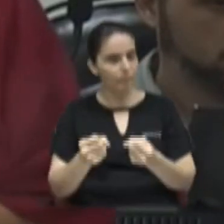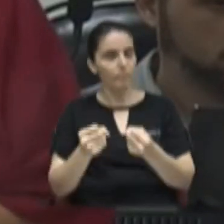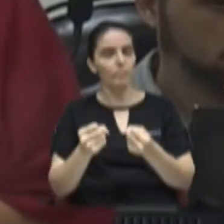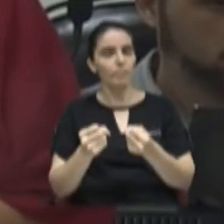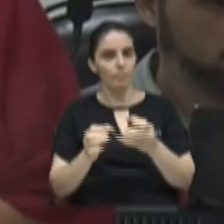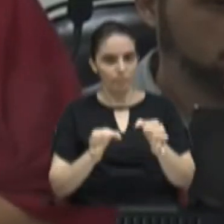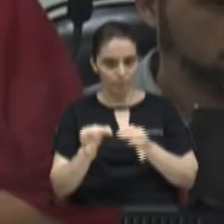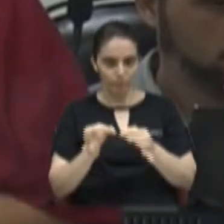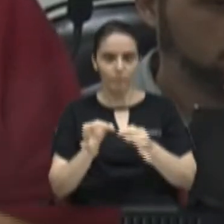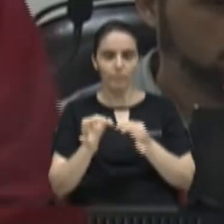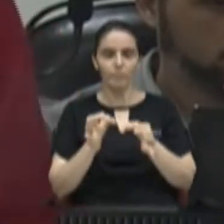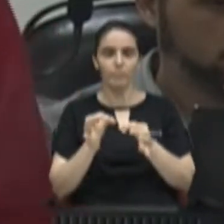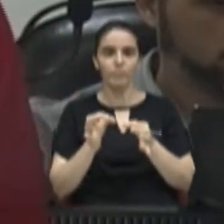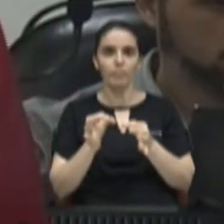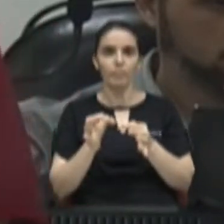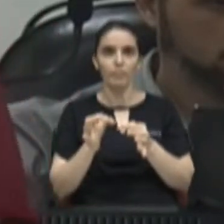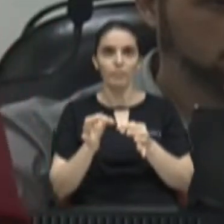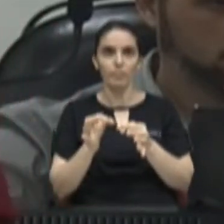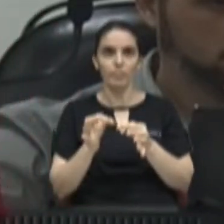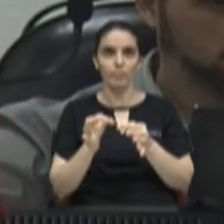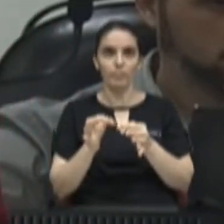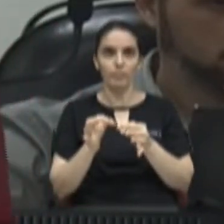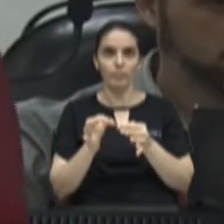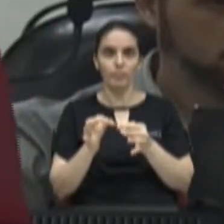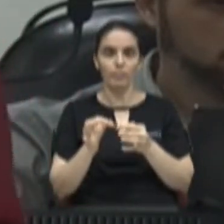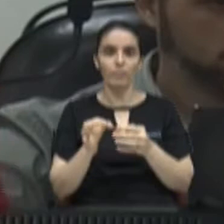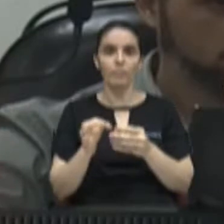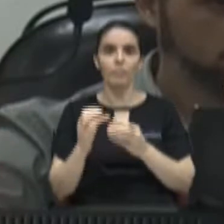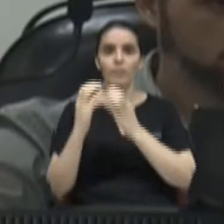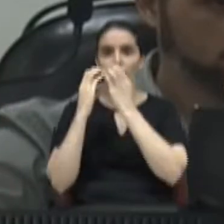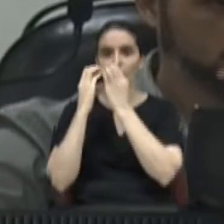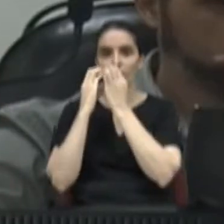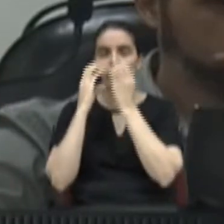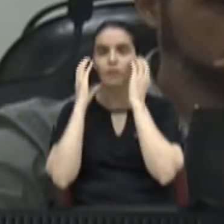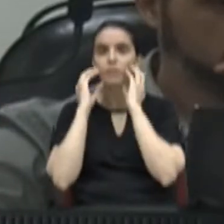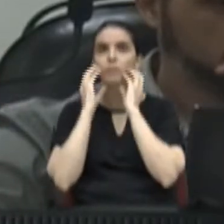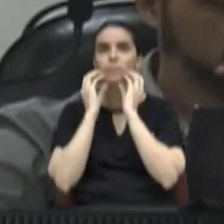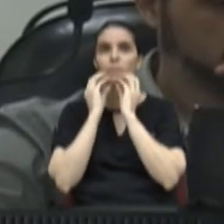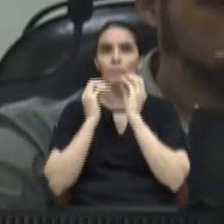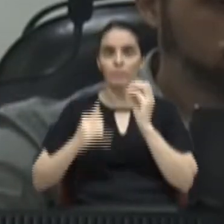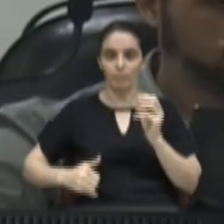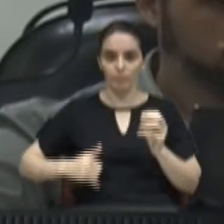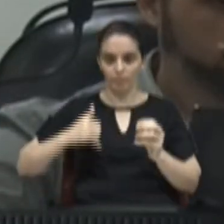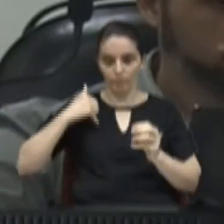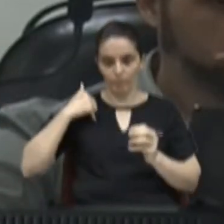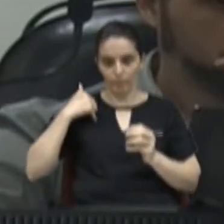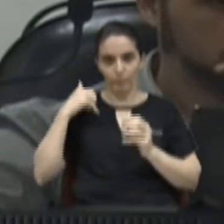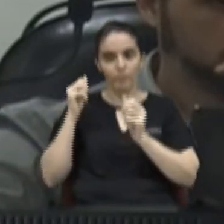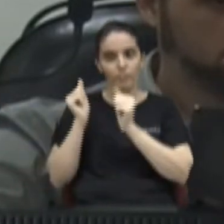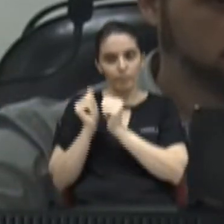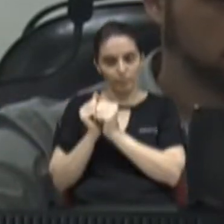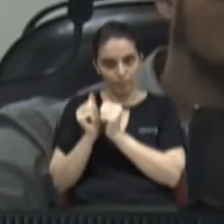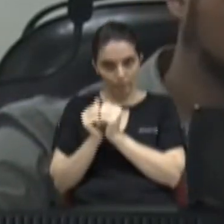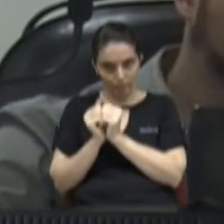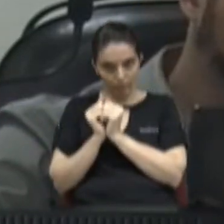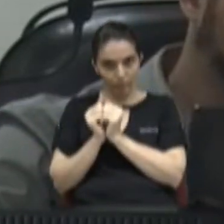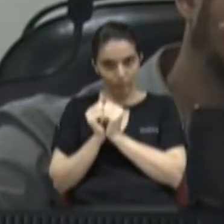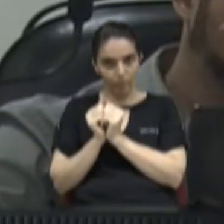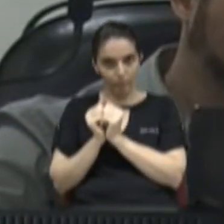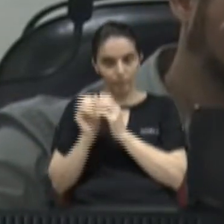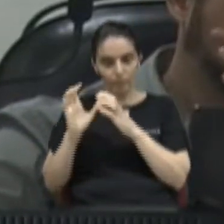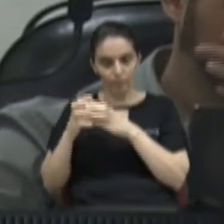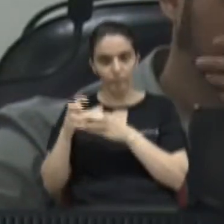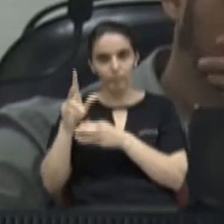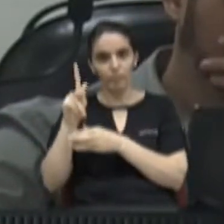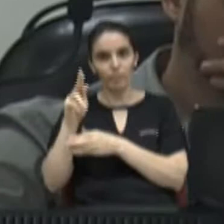meu projeto. Vereador Mir, tenho orgulho de caminhar com você dentro do partido do